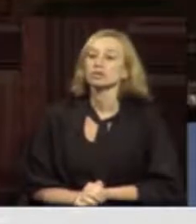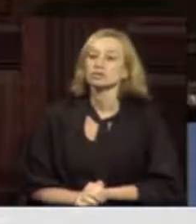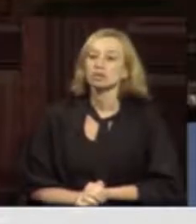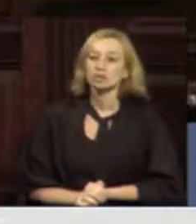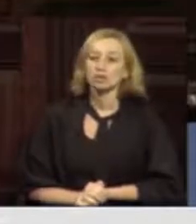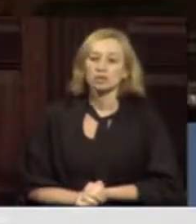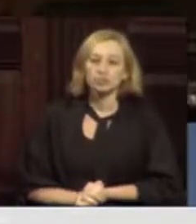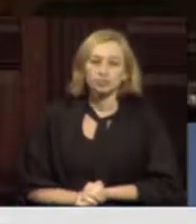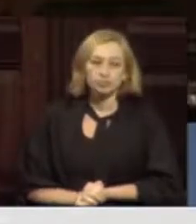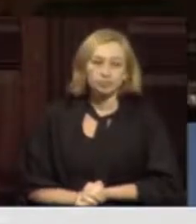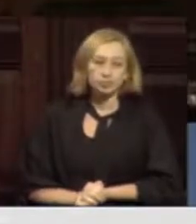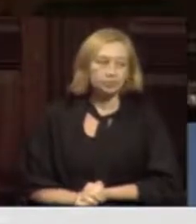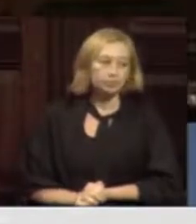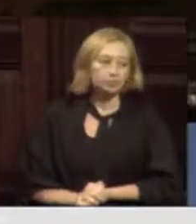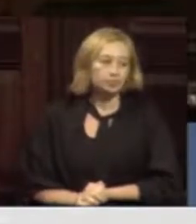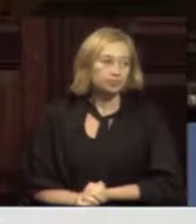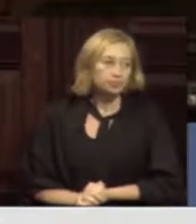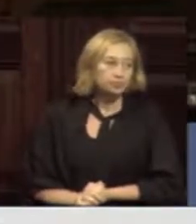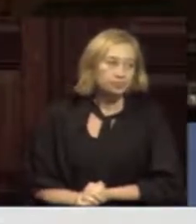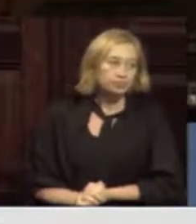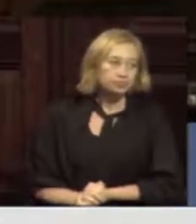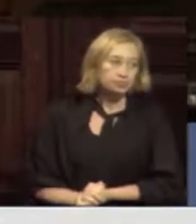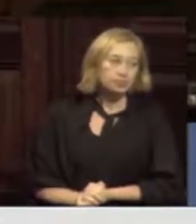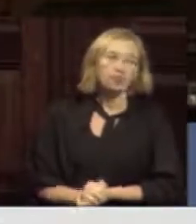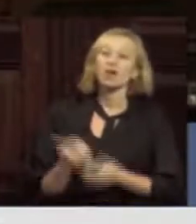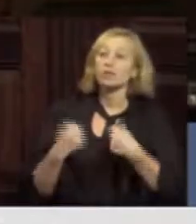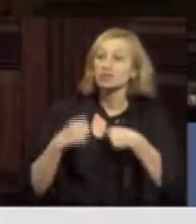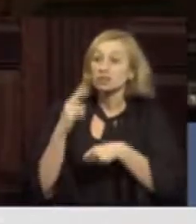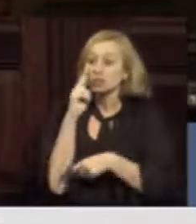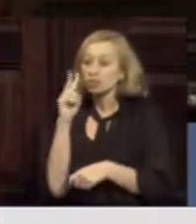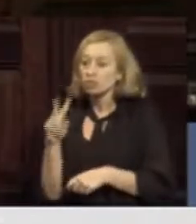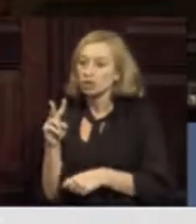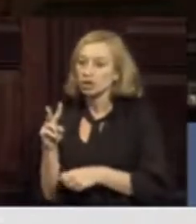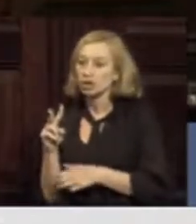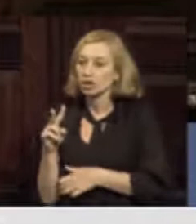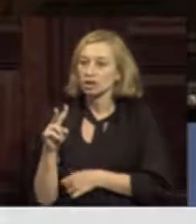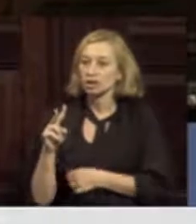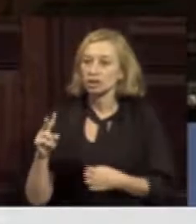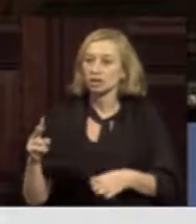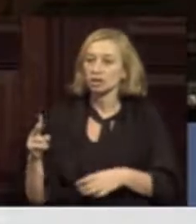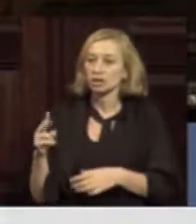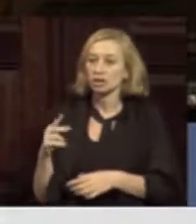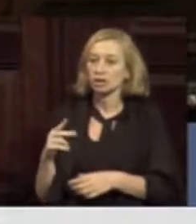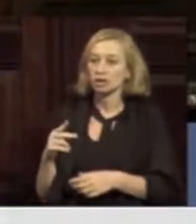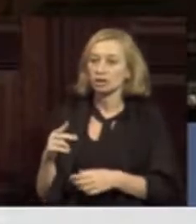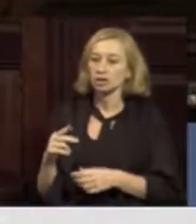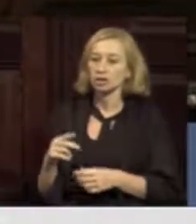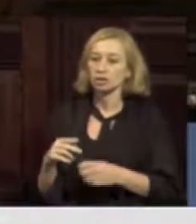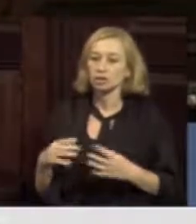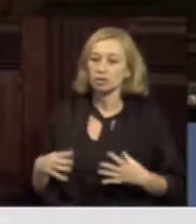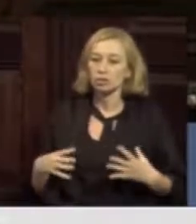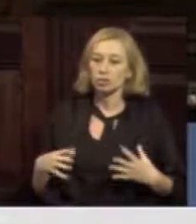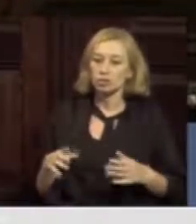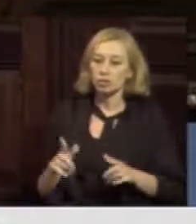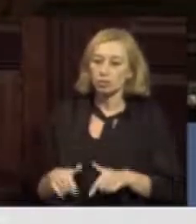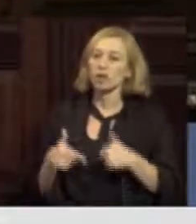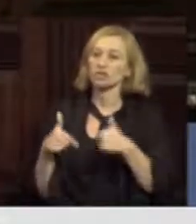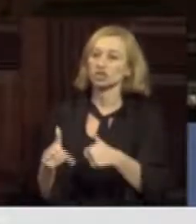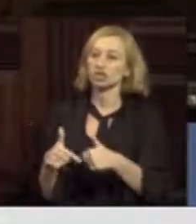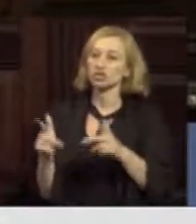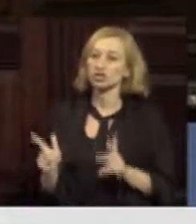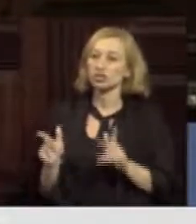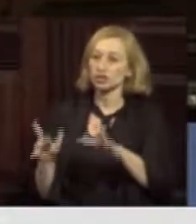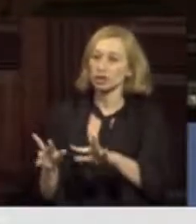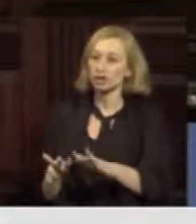fez verdadeiras aberrações. Mas é preciso ver que algo foi feito de correto. Eu só fico na dúvida de qual é